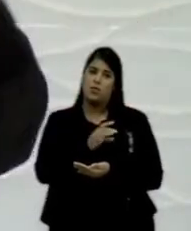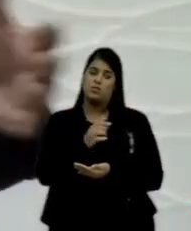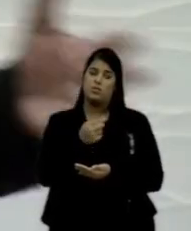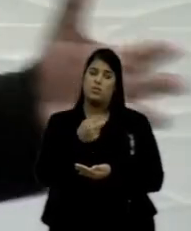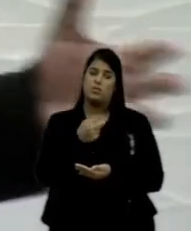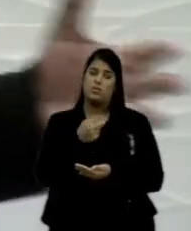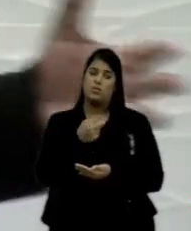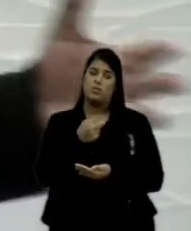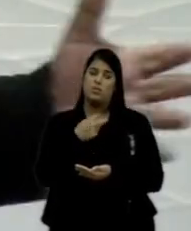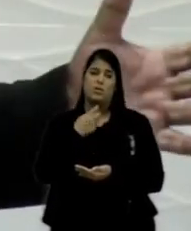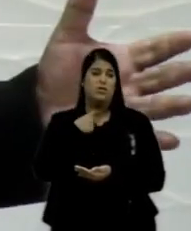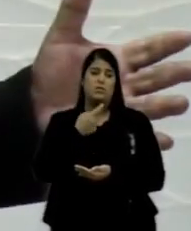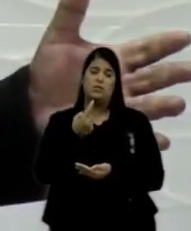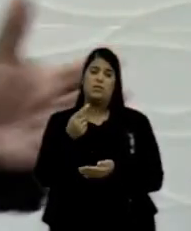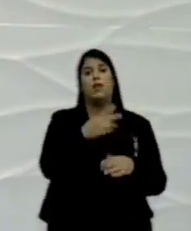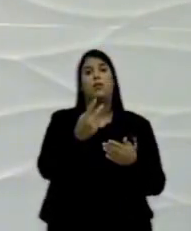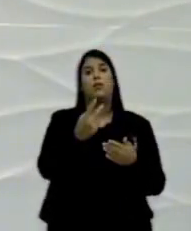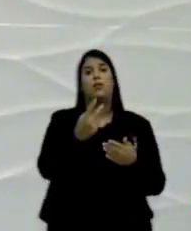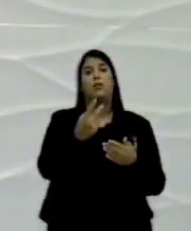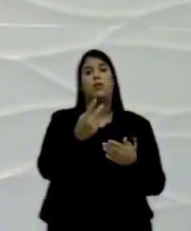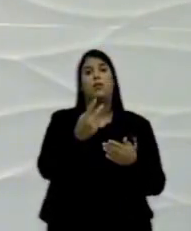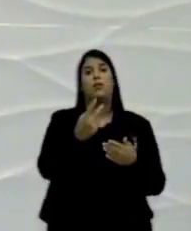medo.